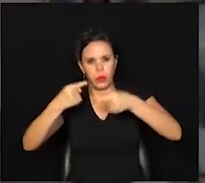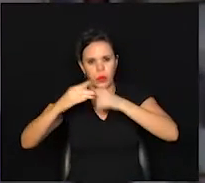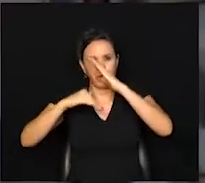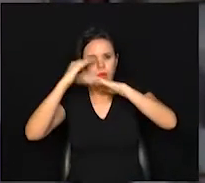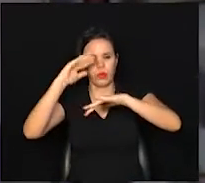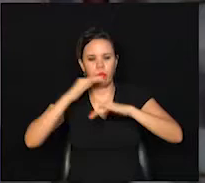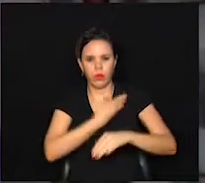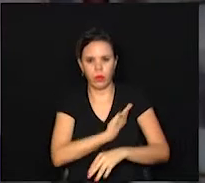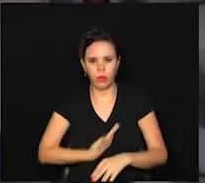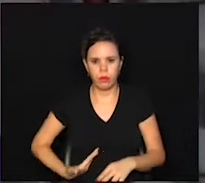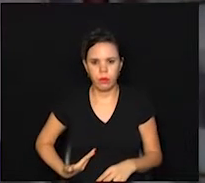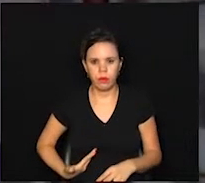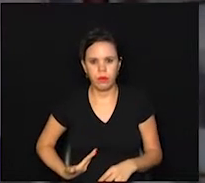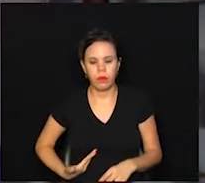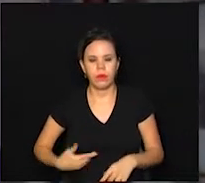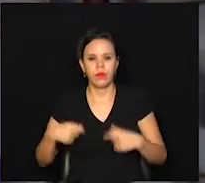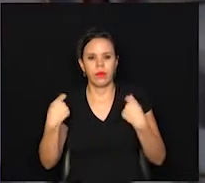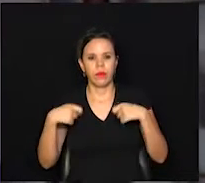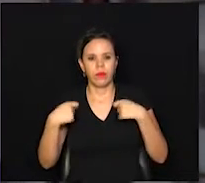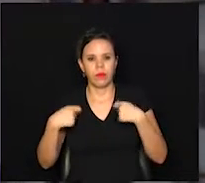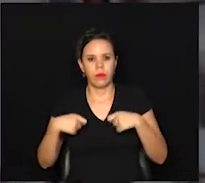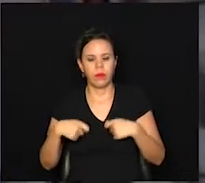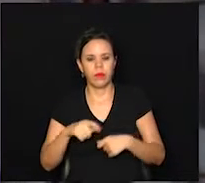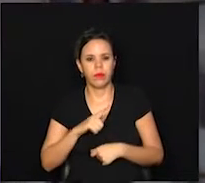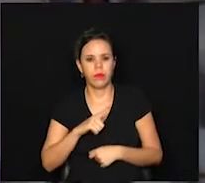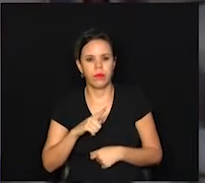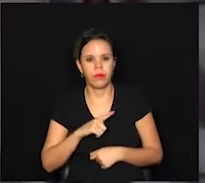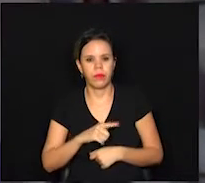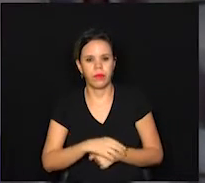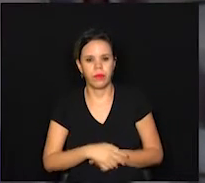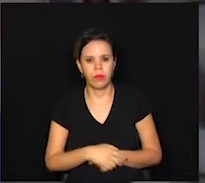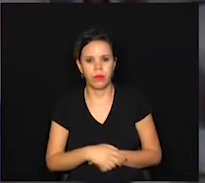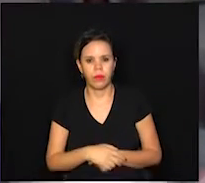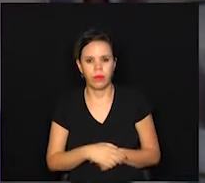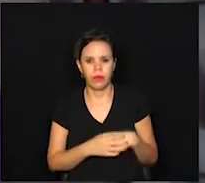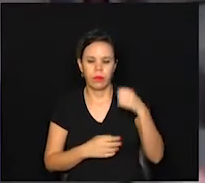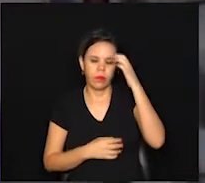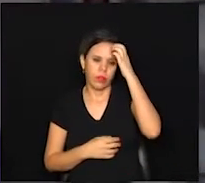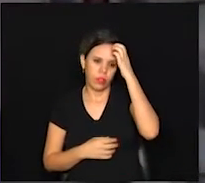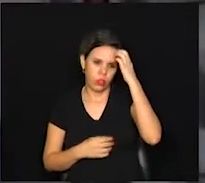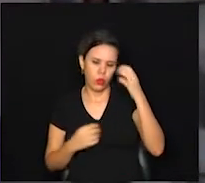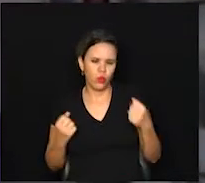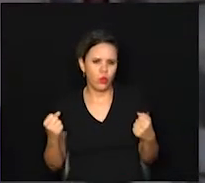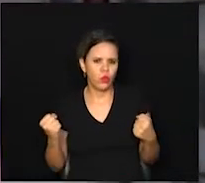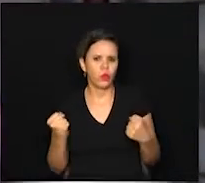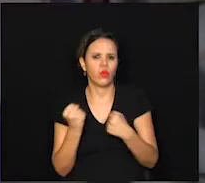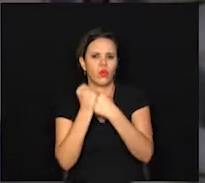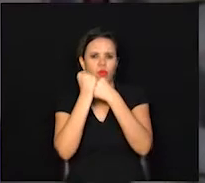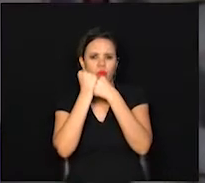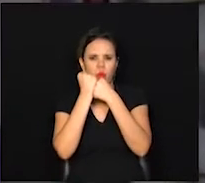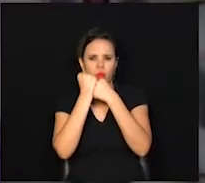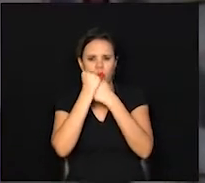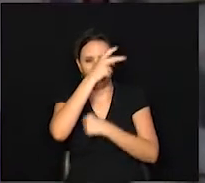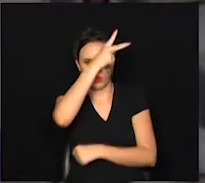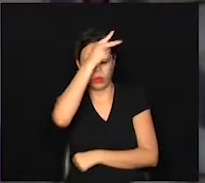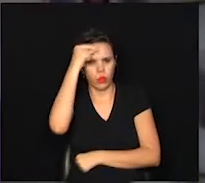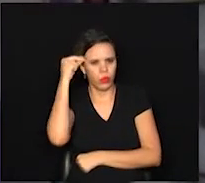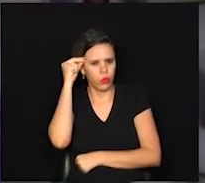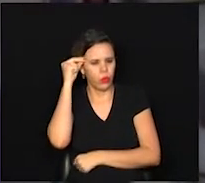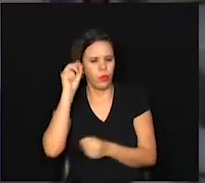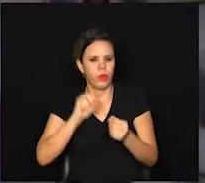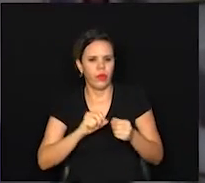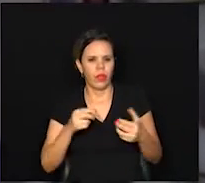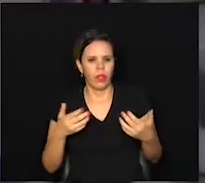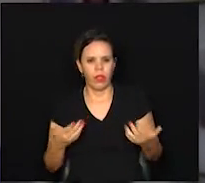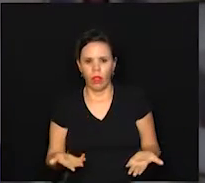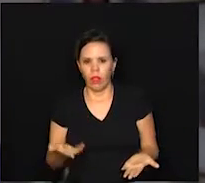o governo. E eu preciso ter, né, total apoio do prefeito para realizar isso, porque